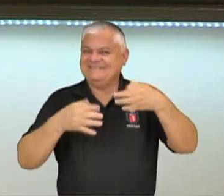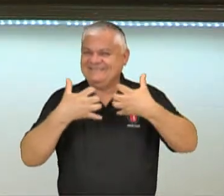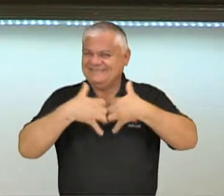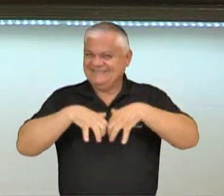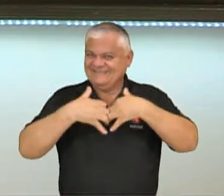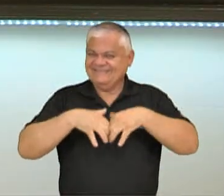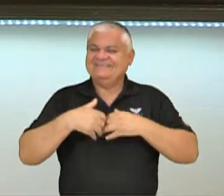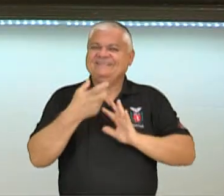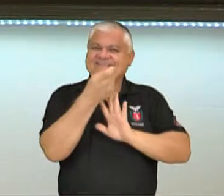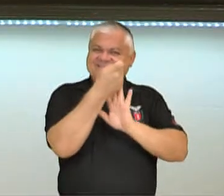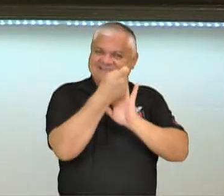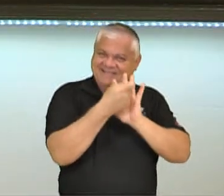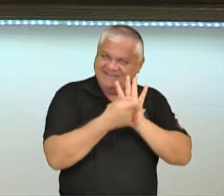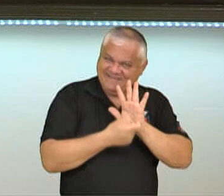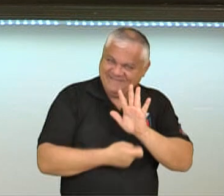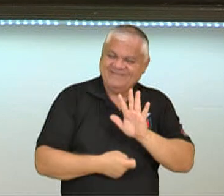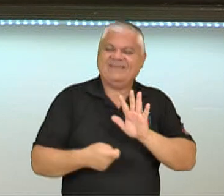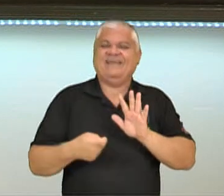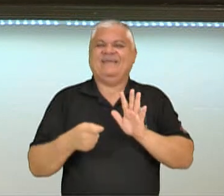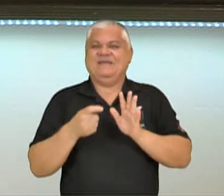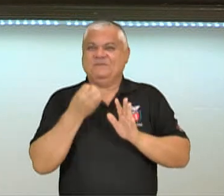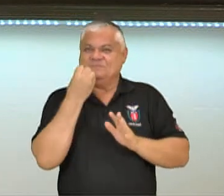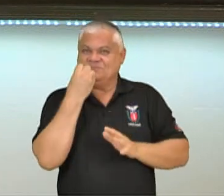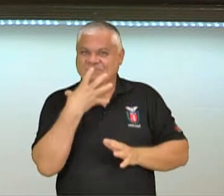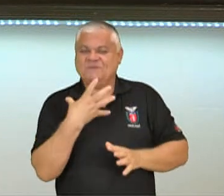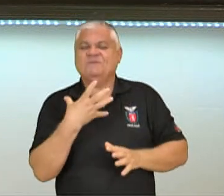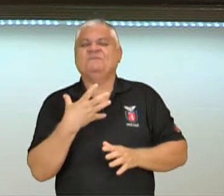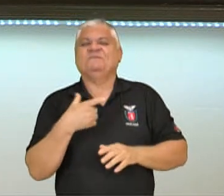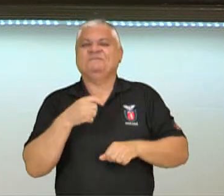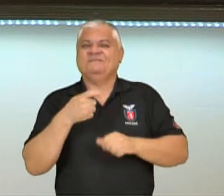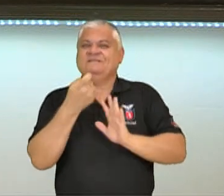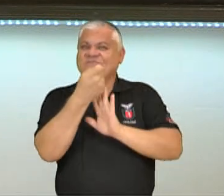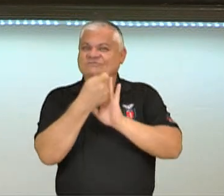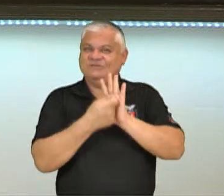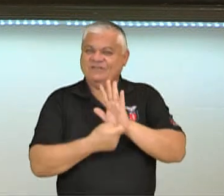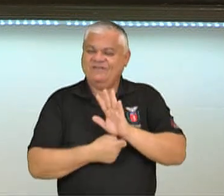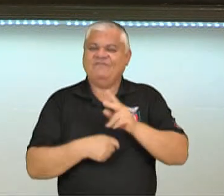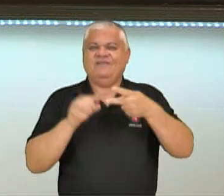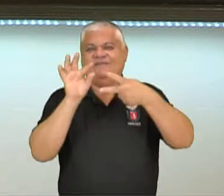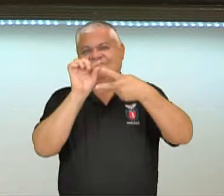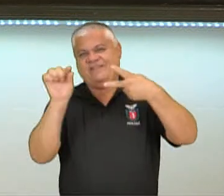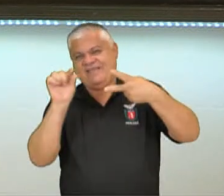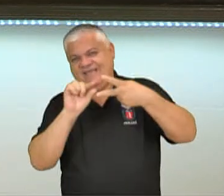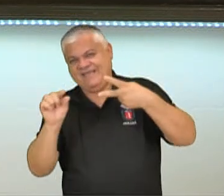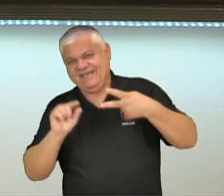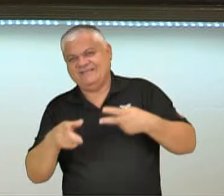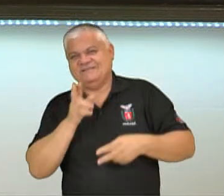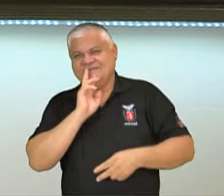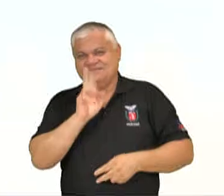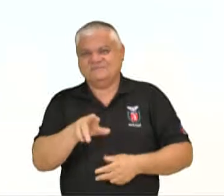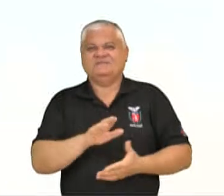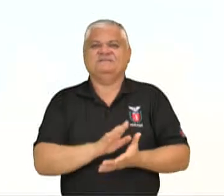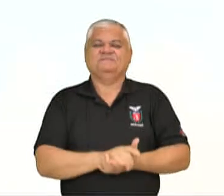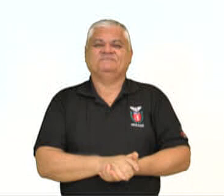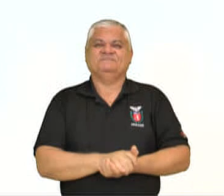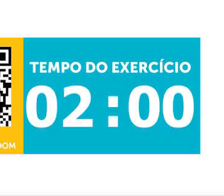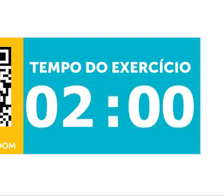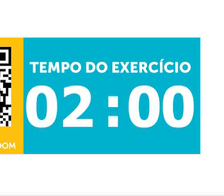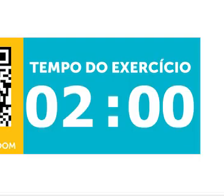escrita de vocês, melhorar a proficiência escrita e escrever uma ou duas frases para responder a essa questão.